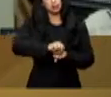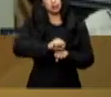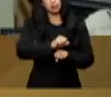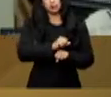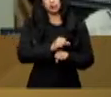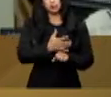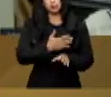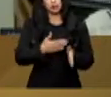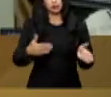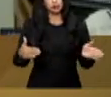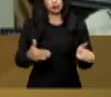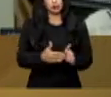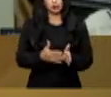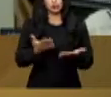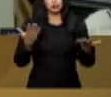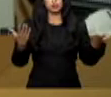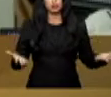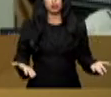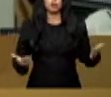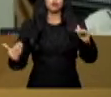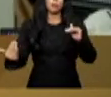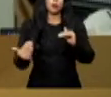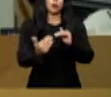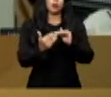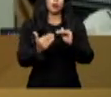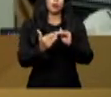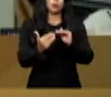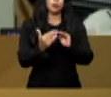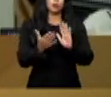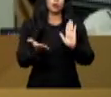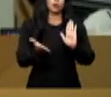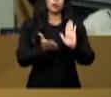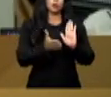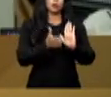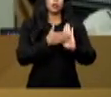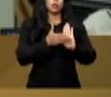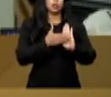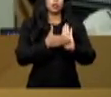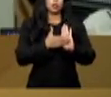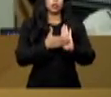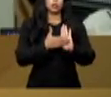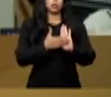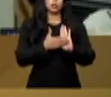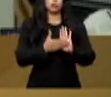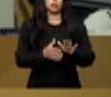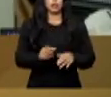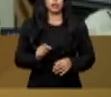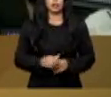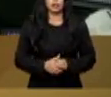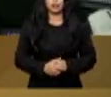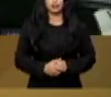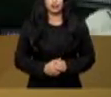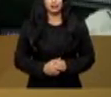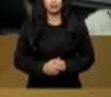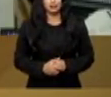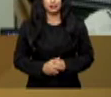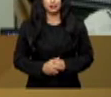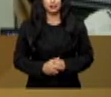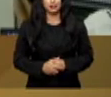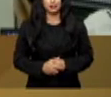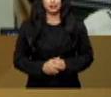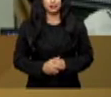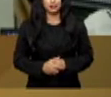todos. Acompanho quanto aos pressupostos de recorribilidade do extraordinário, bem como quanto